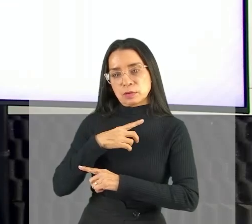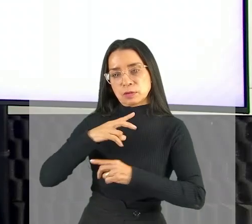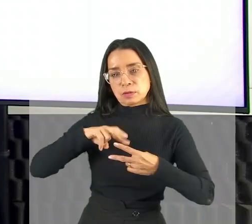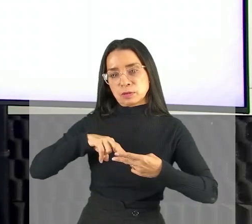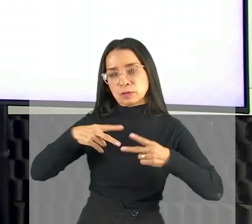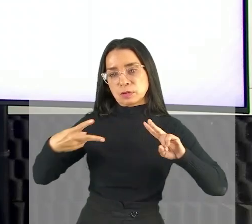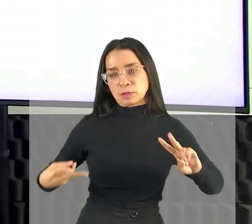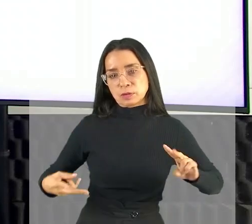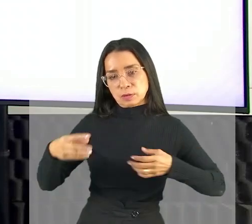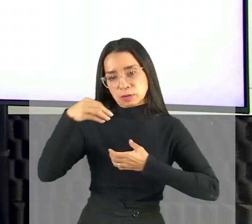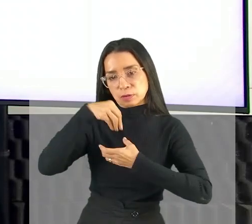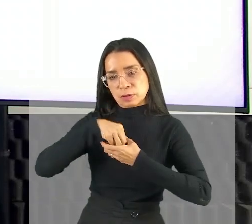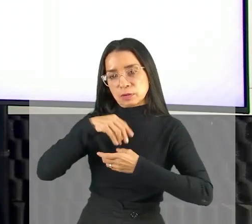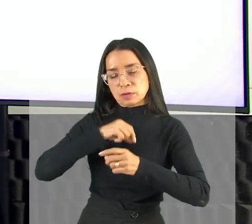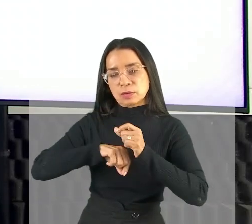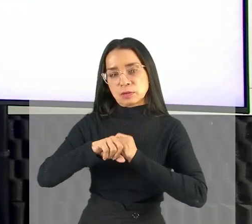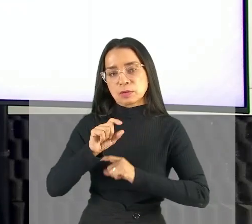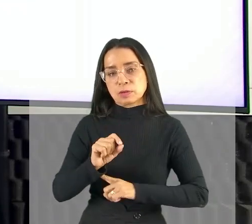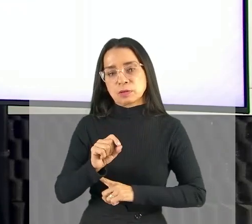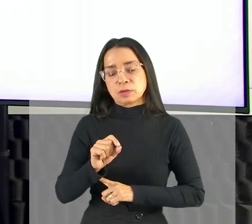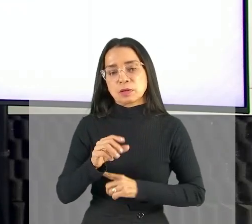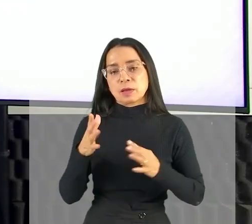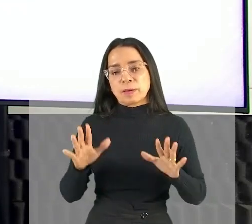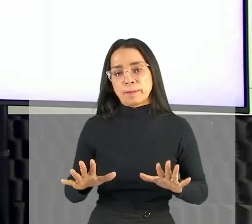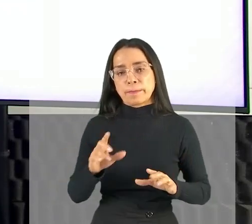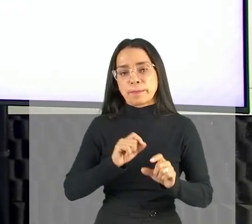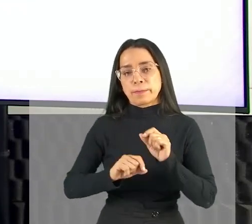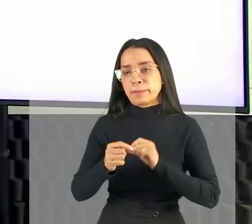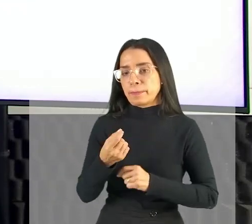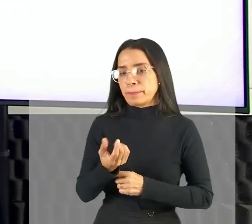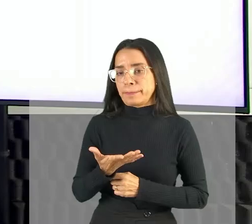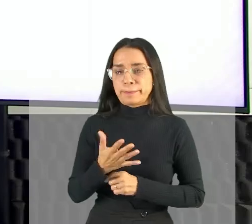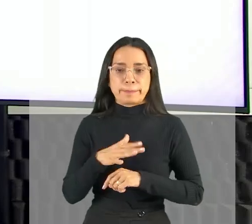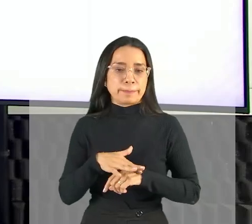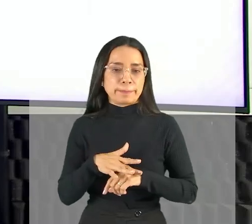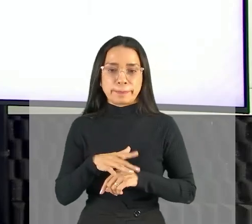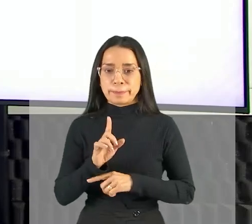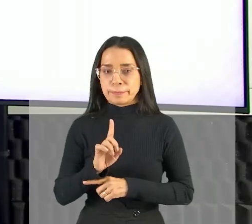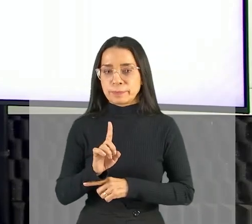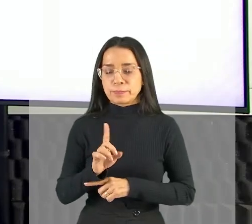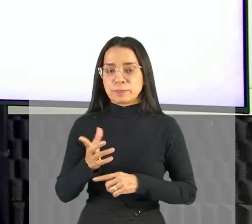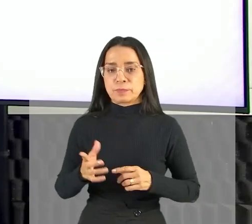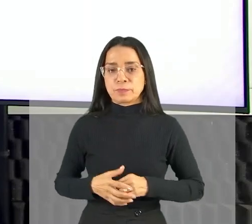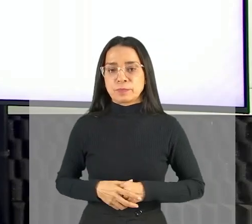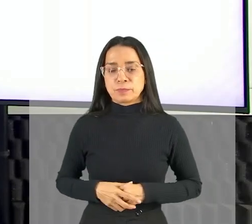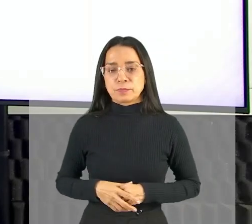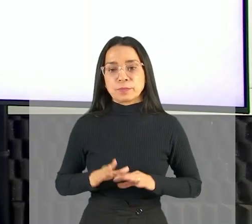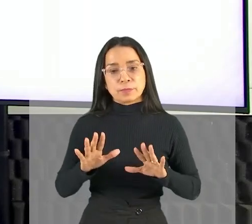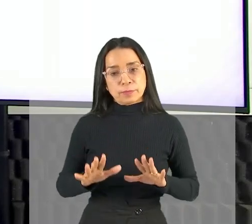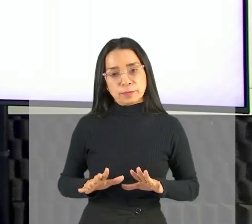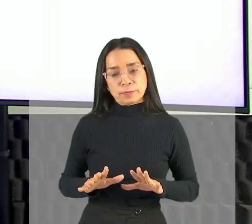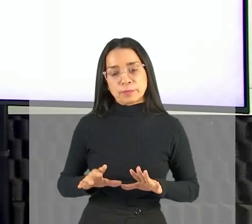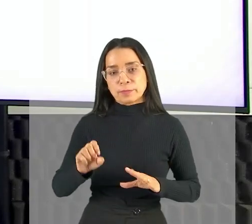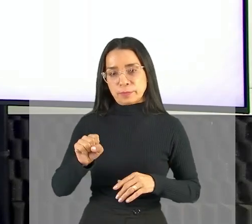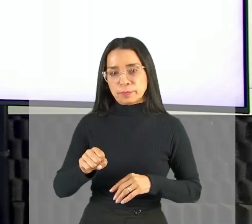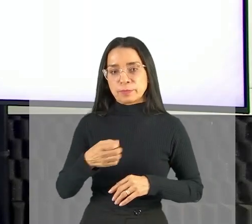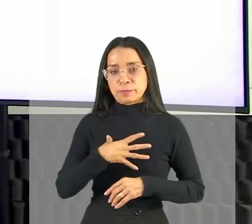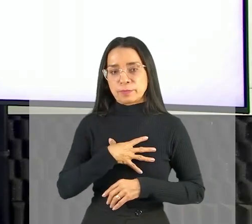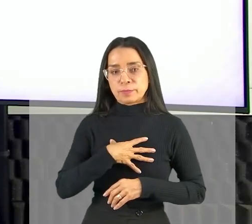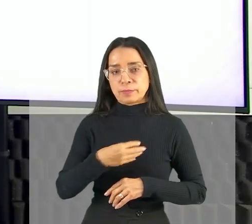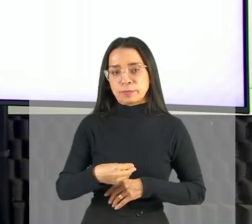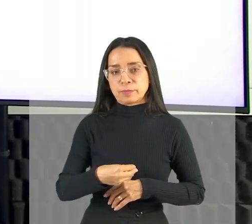guardadinha lá com eles pra doença mas eles não eram doentes eles não são doentes né mas o filho sim